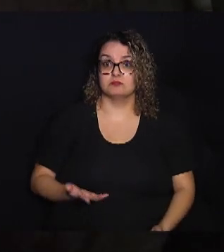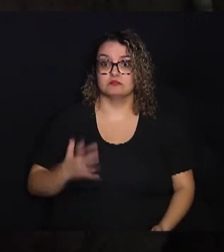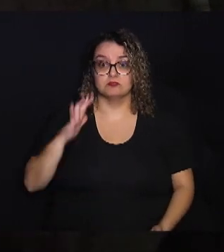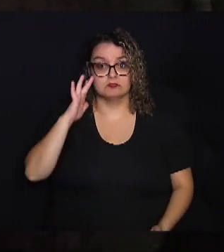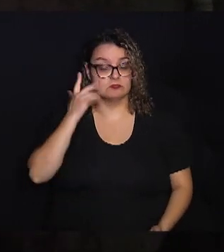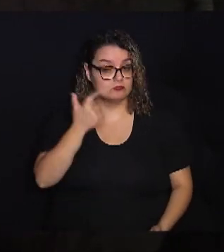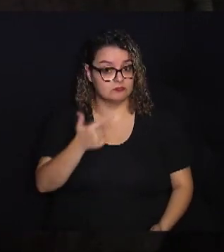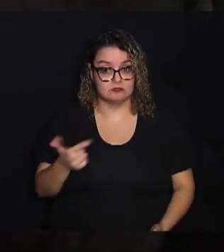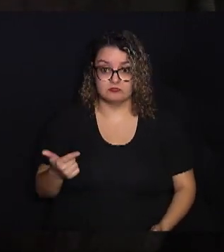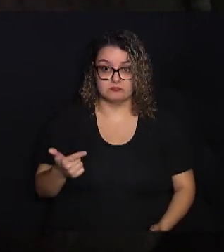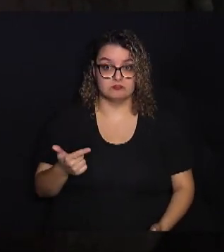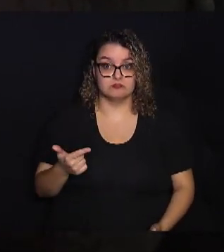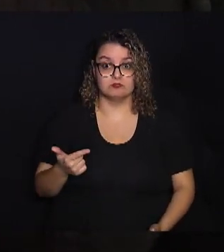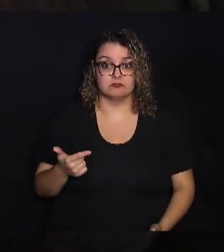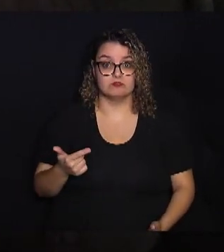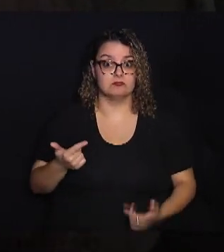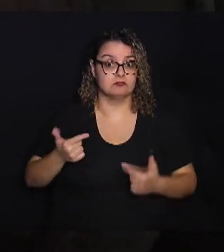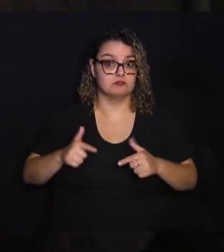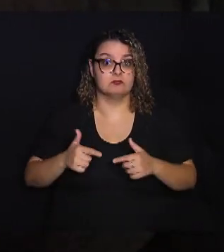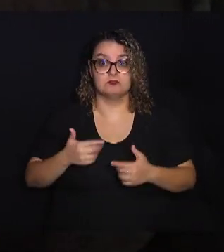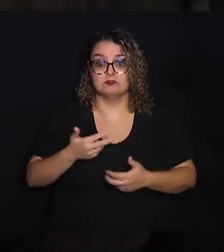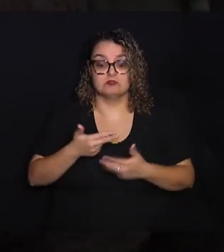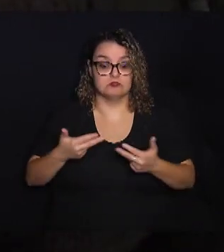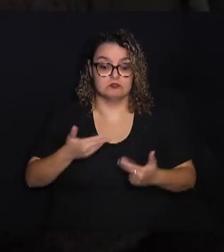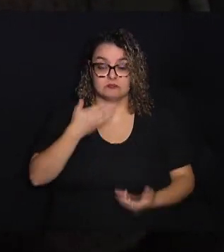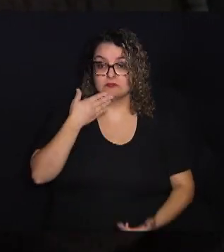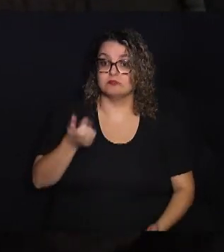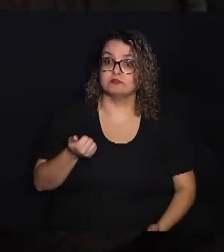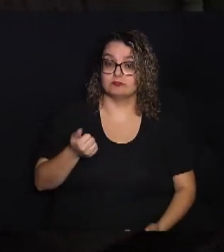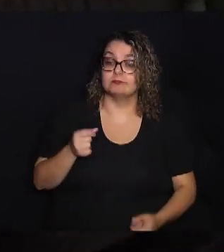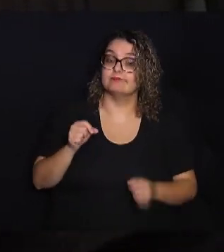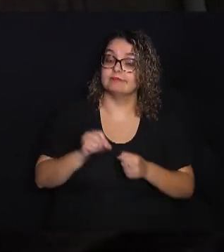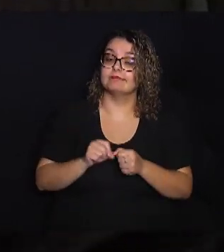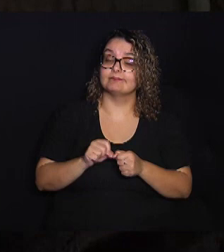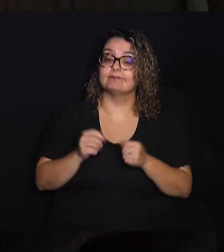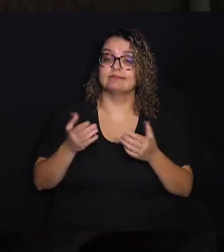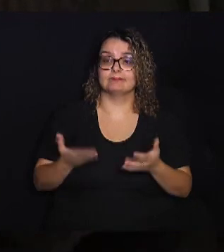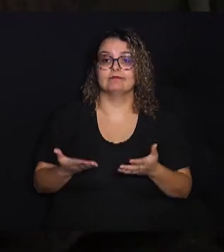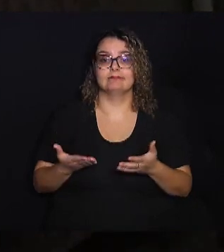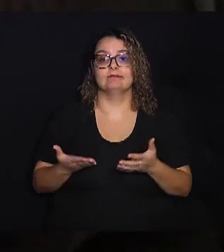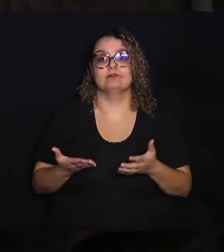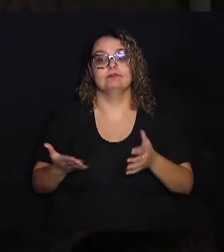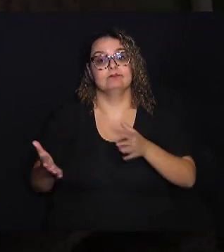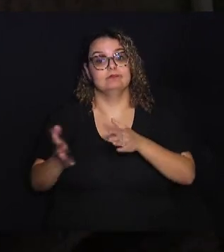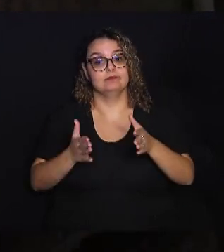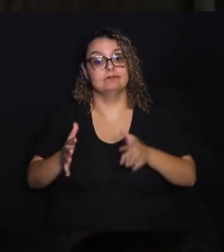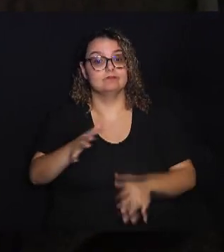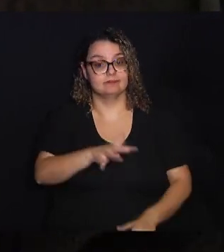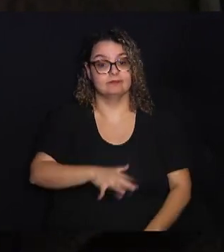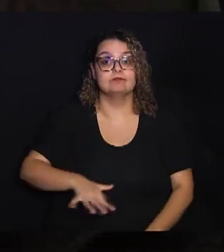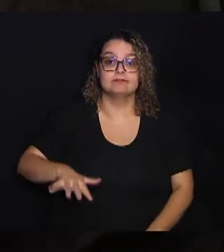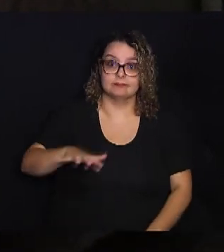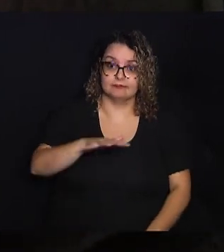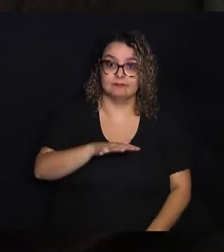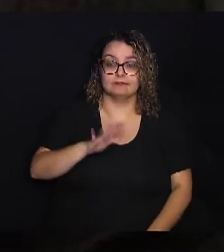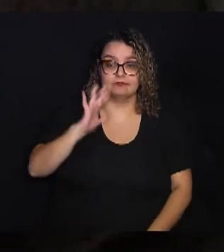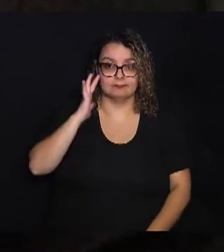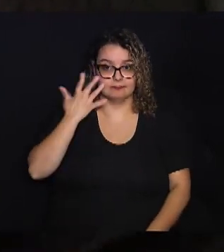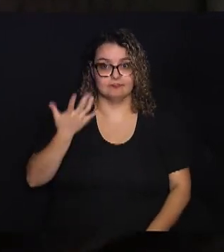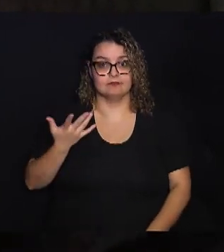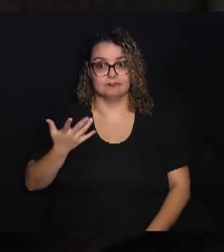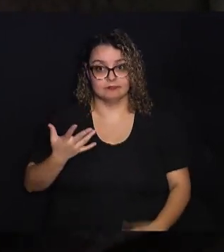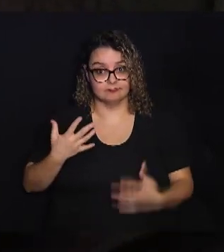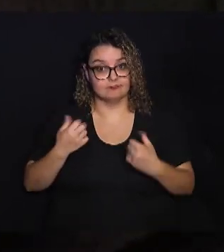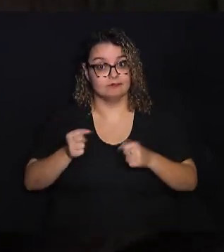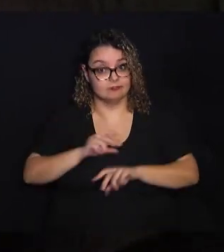obra melhor, ele fez, né? A obra voltada para a acessibilidade. Acho que ele ganhou vários